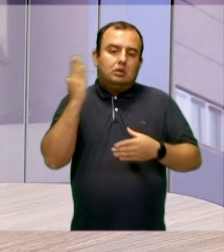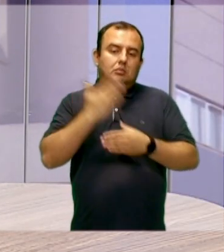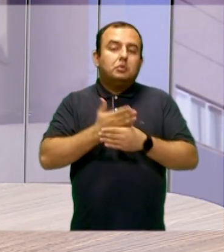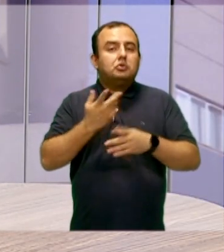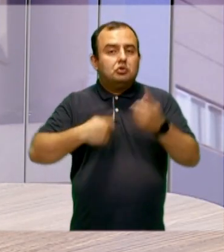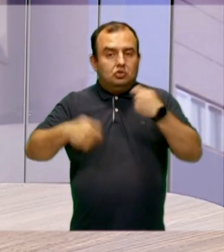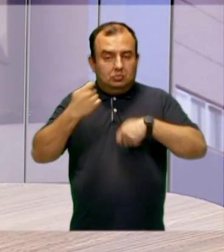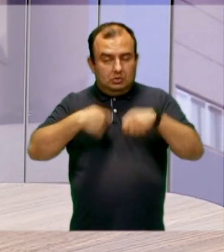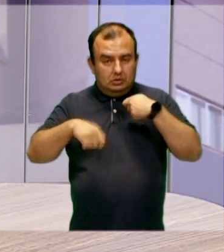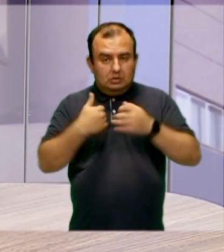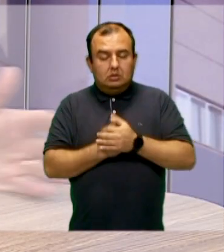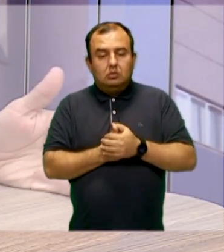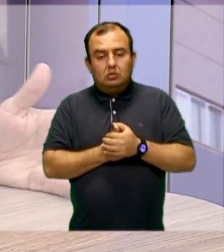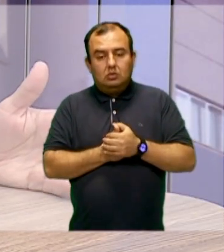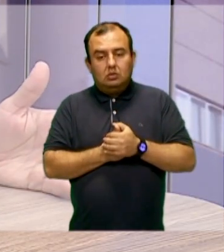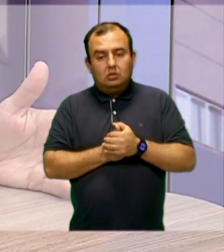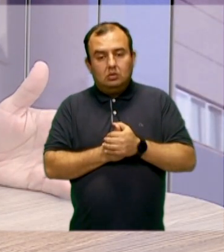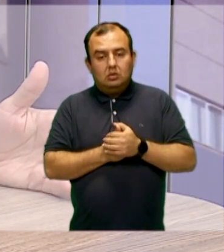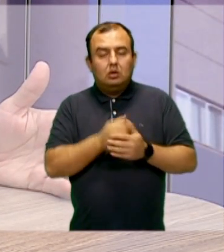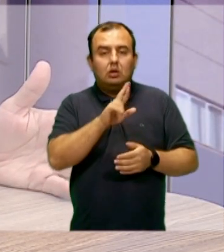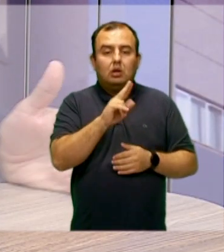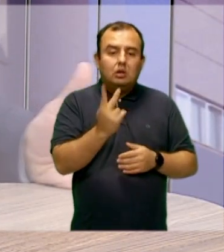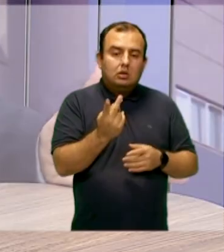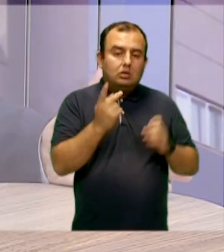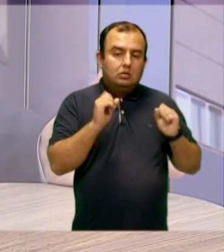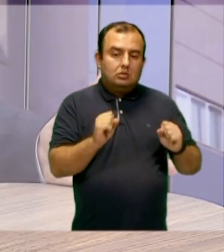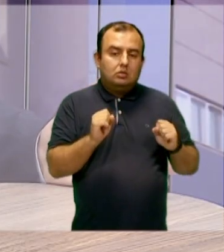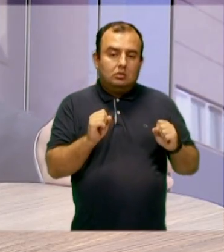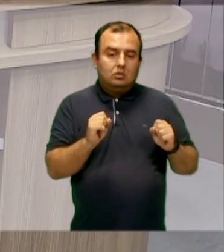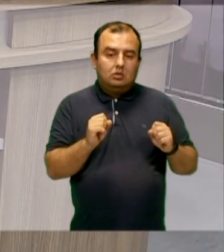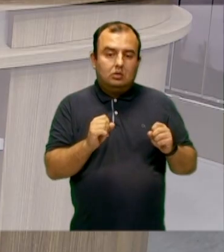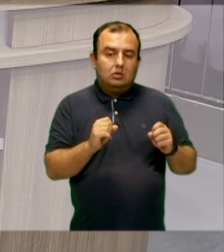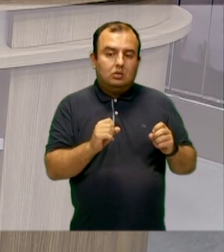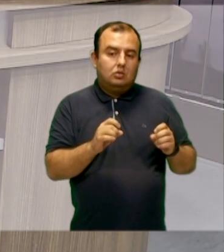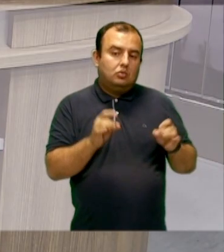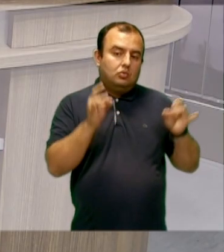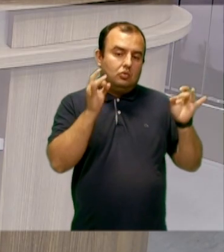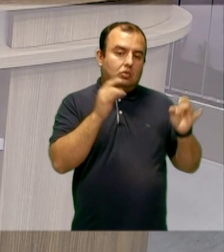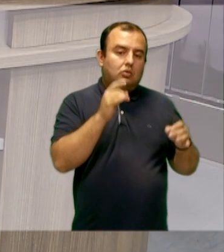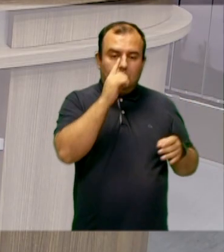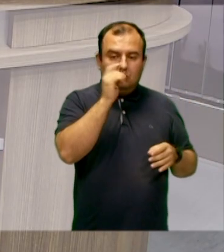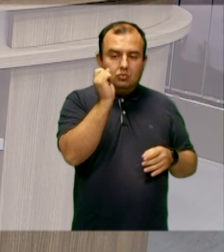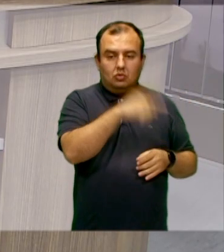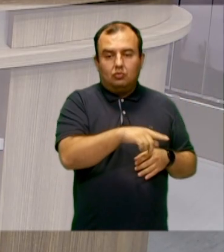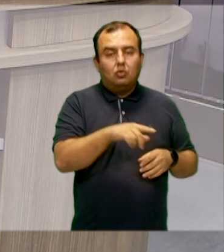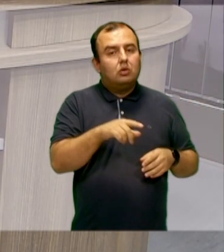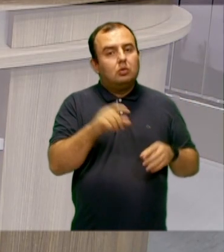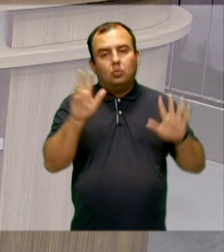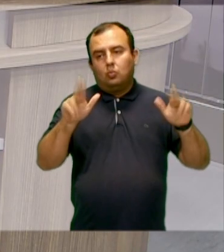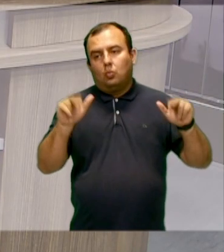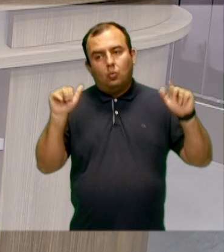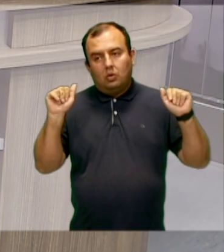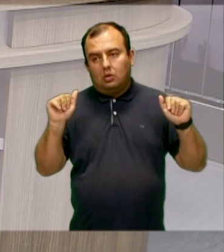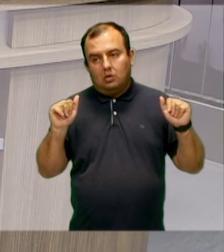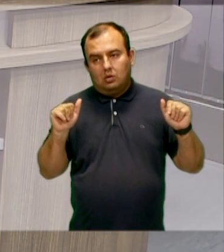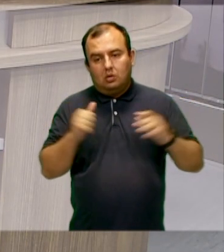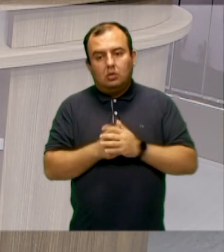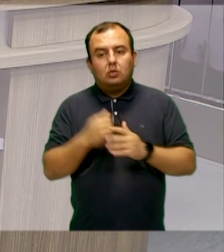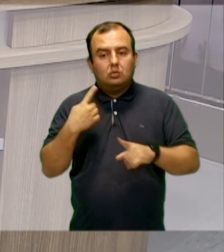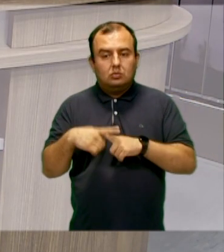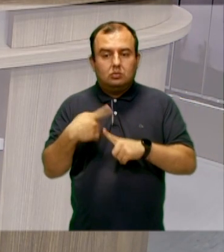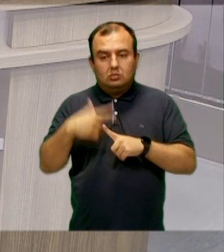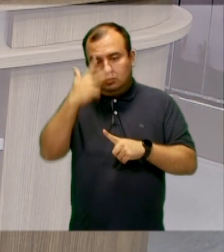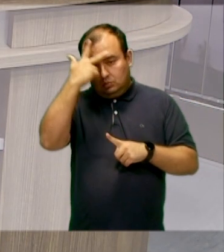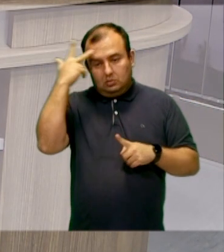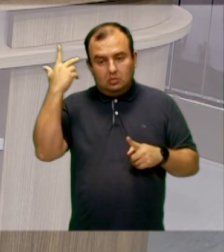pasta. Recursos humanos. Provavelmente não vou poder jogar isso fora nunca. Ou porque a